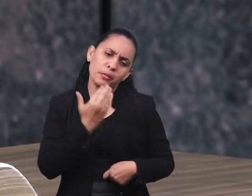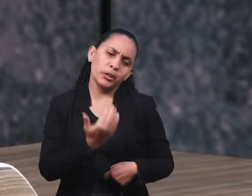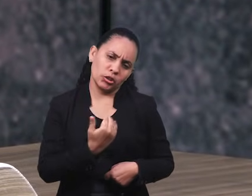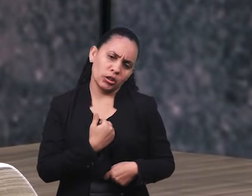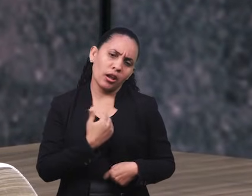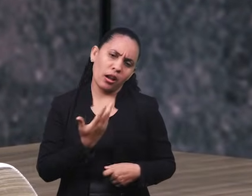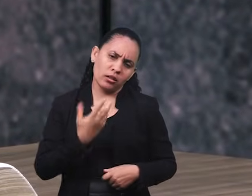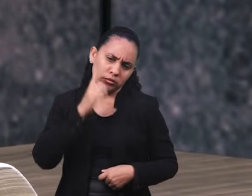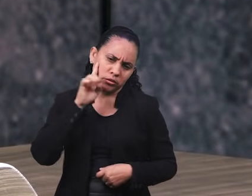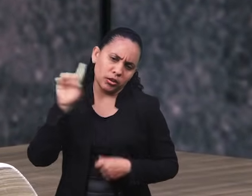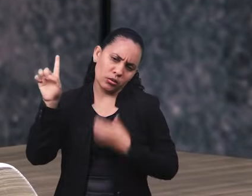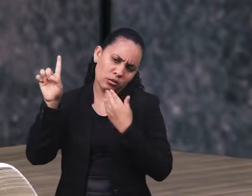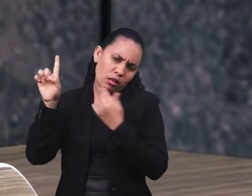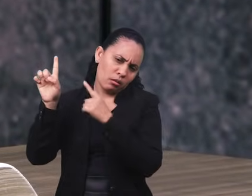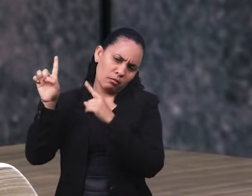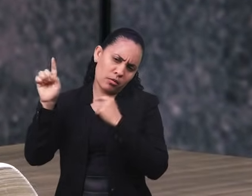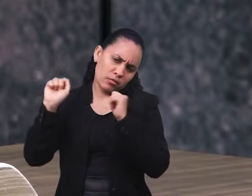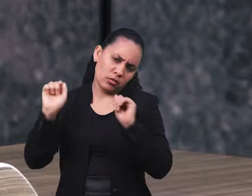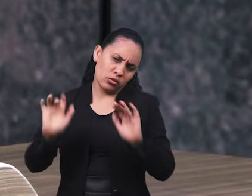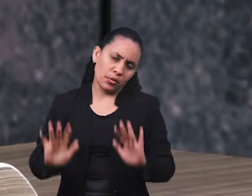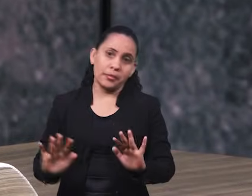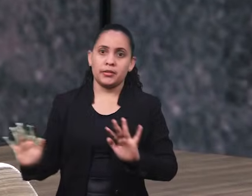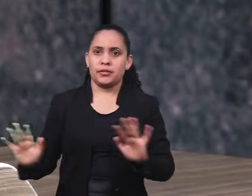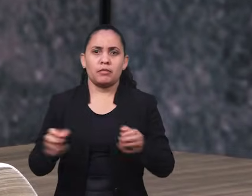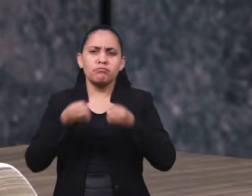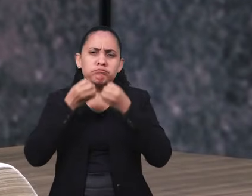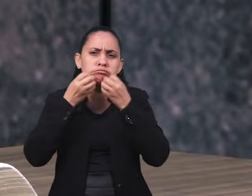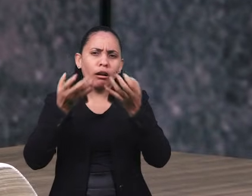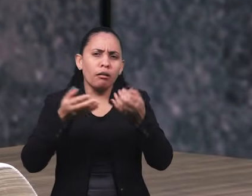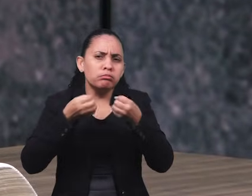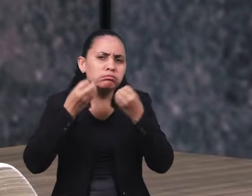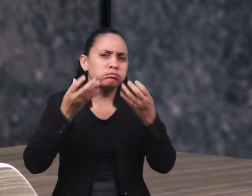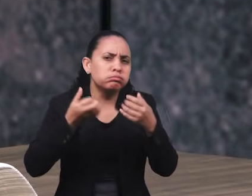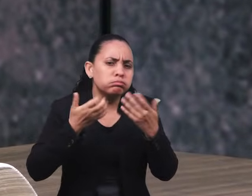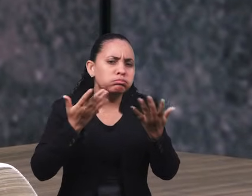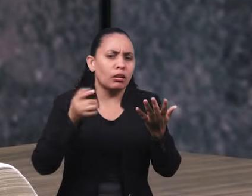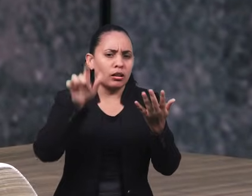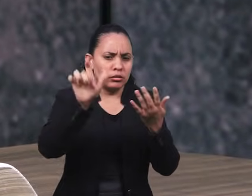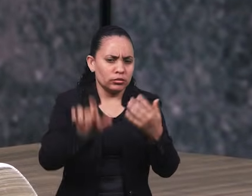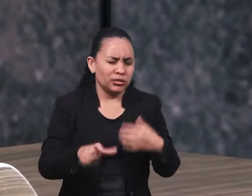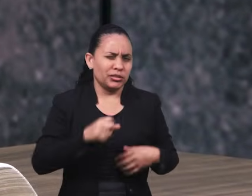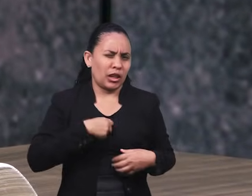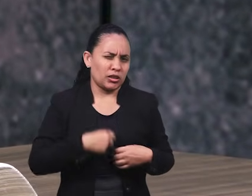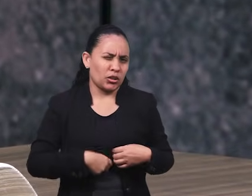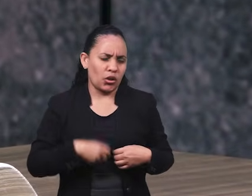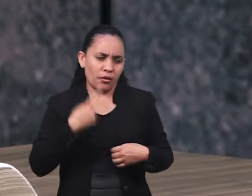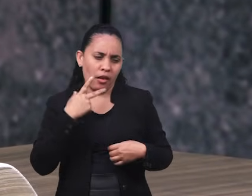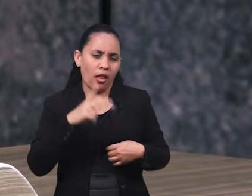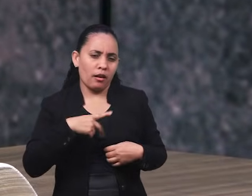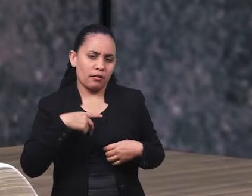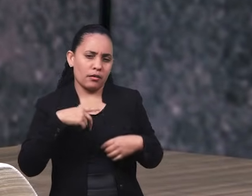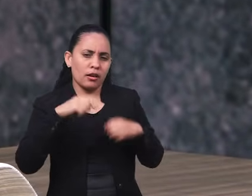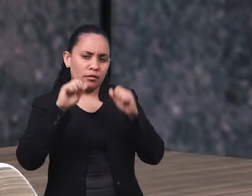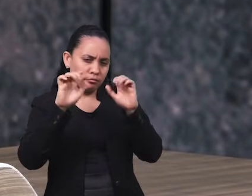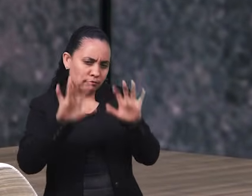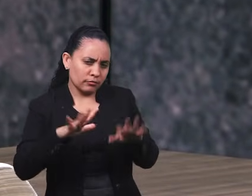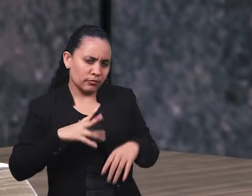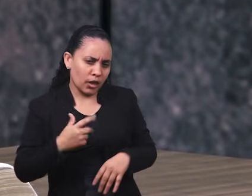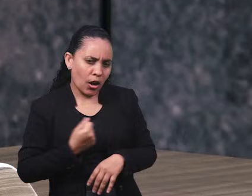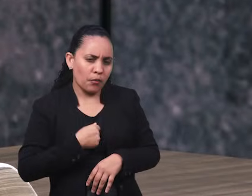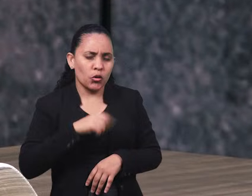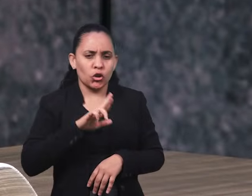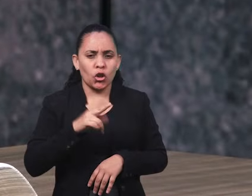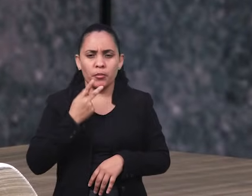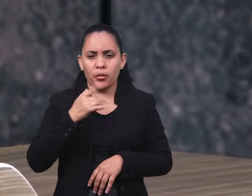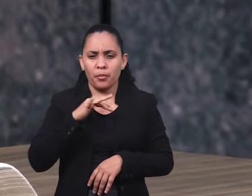era o sacramento da confissão, né? É o sacramento da confissão, para que o sacerdote diga, eu te absolvo em